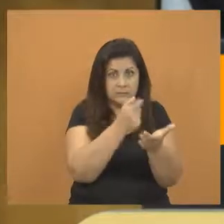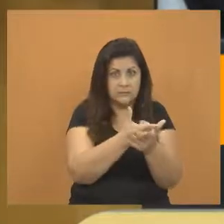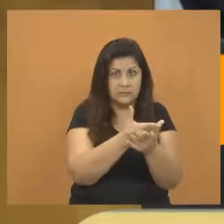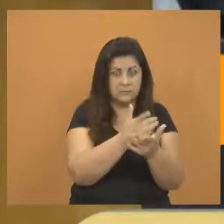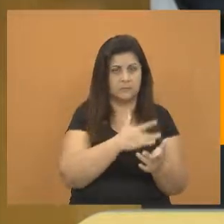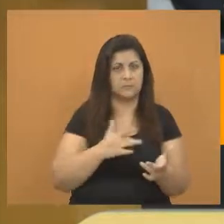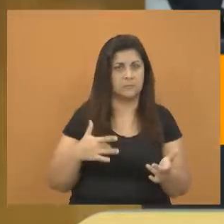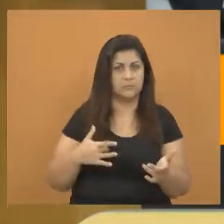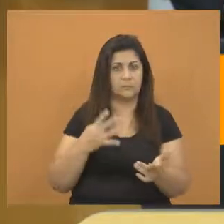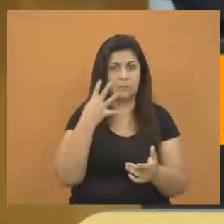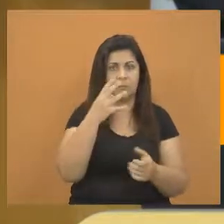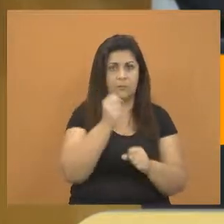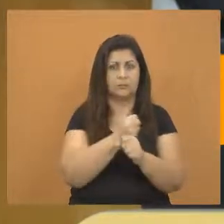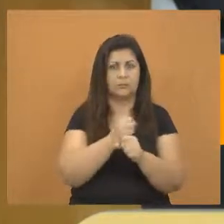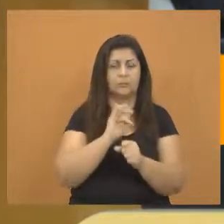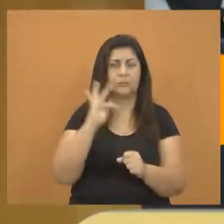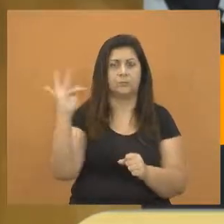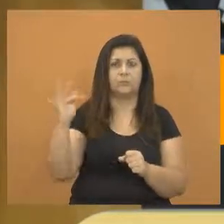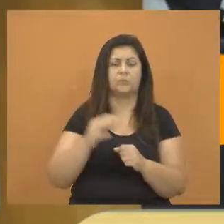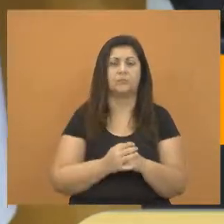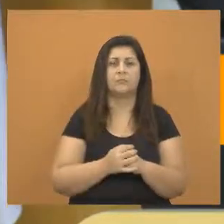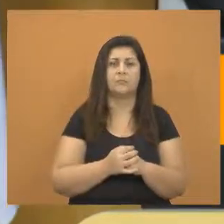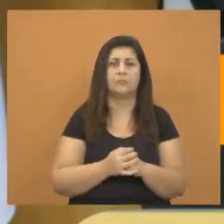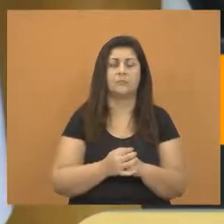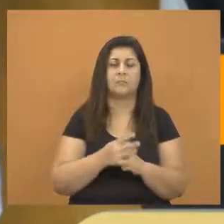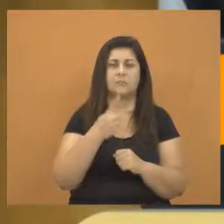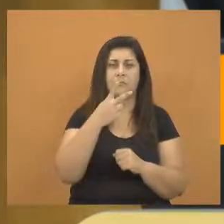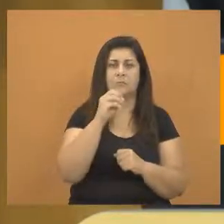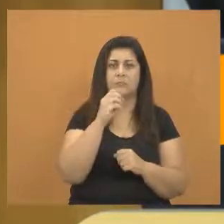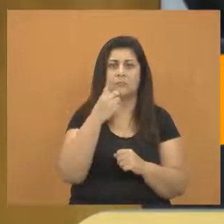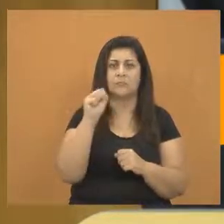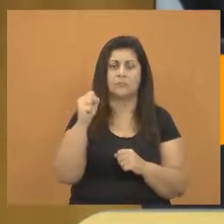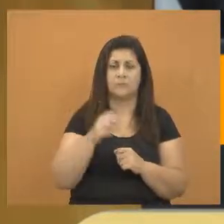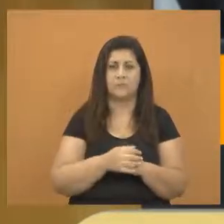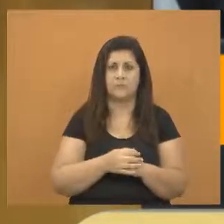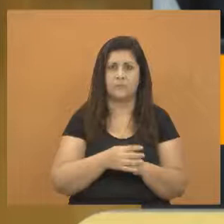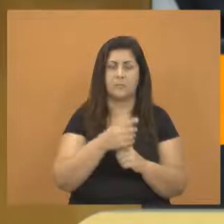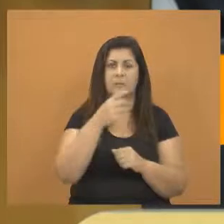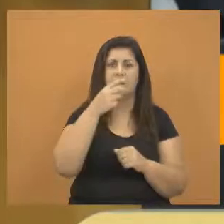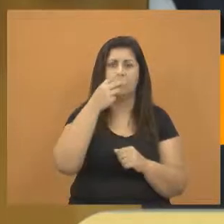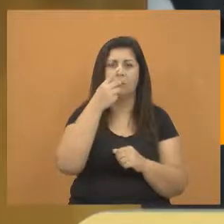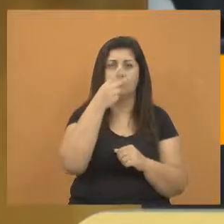próximos 4 anos, 2018,